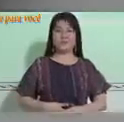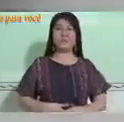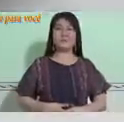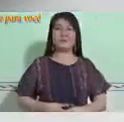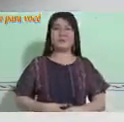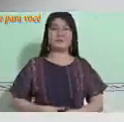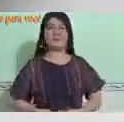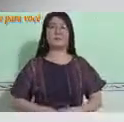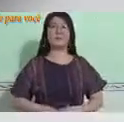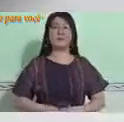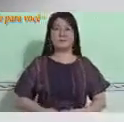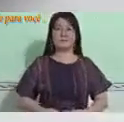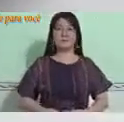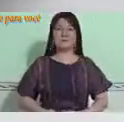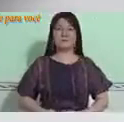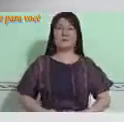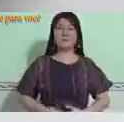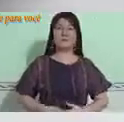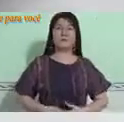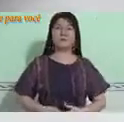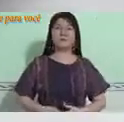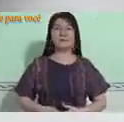SODORANTIBIO, acento agudo,